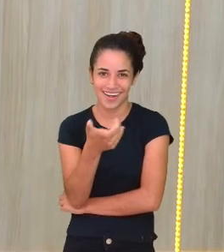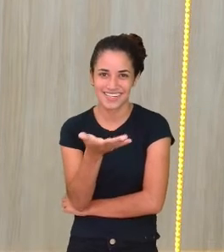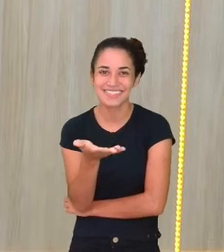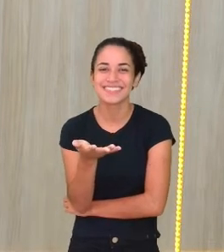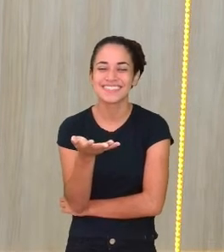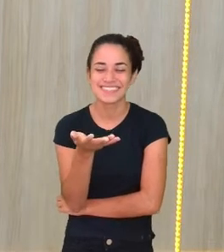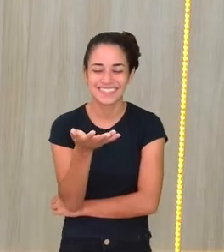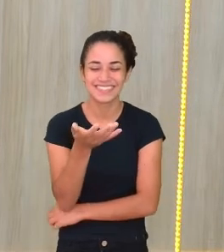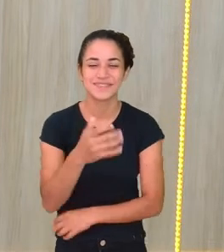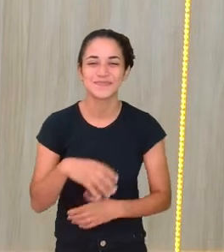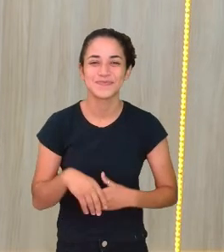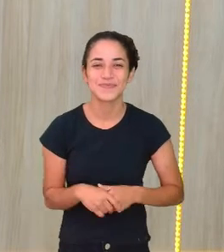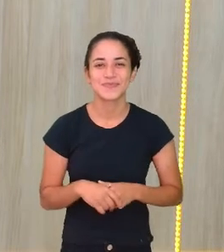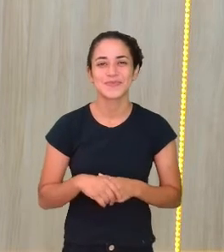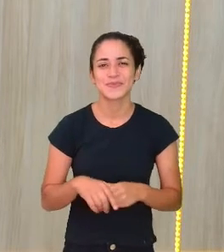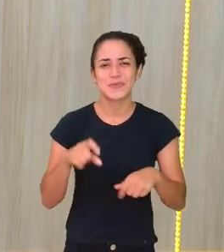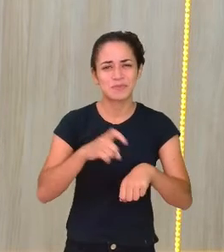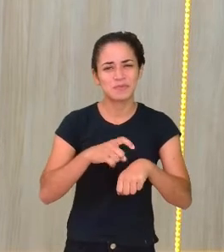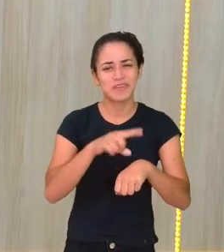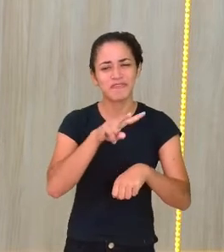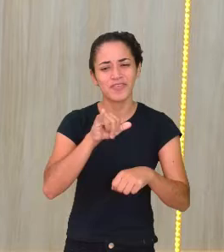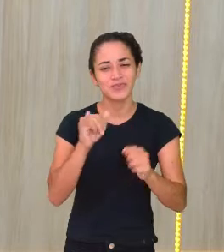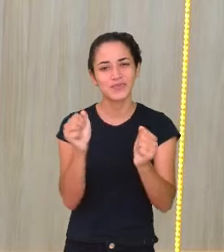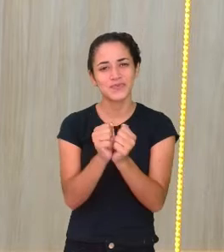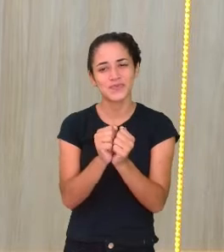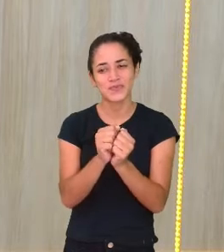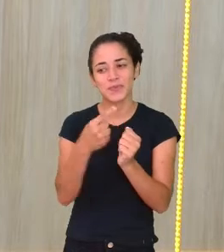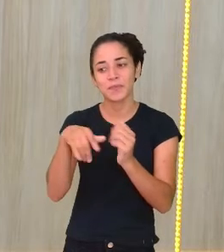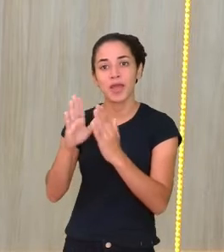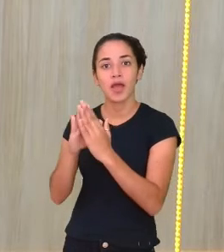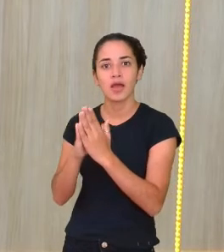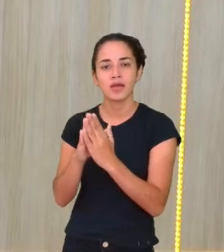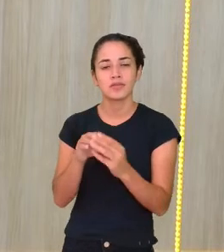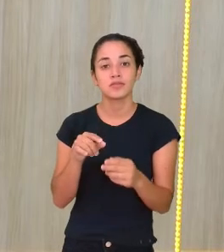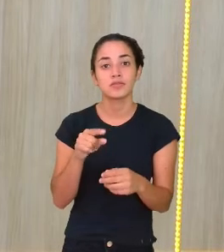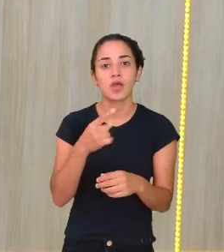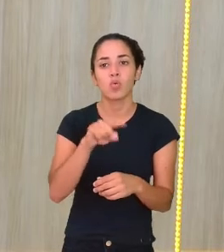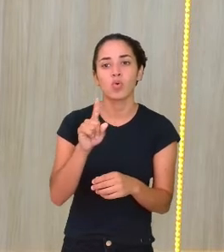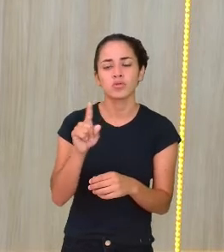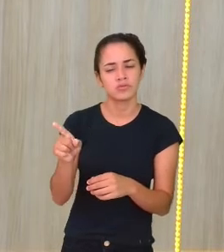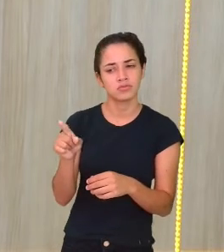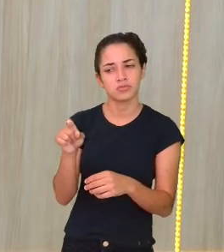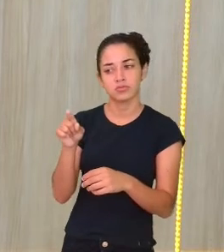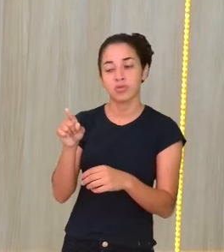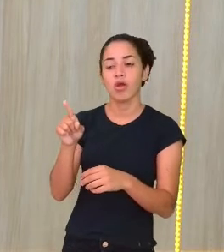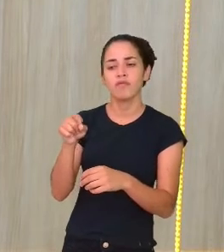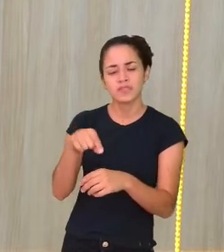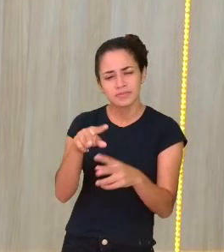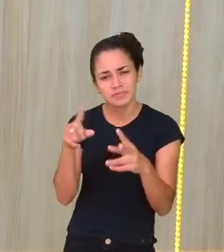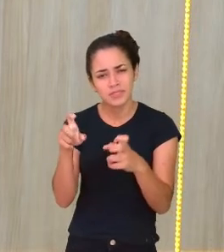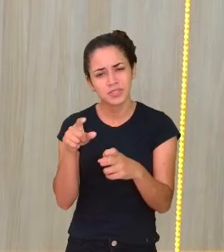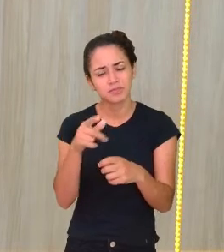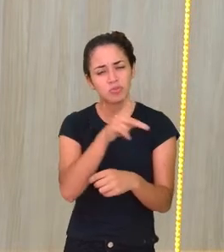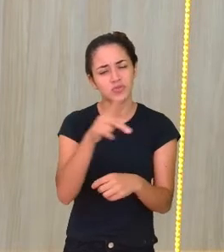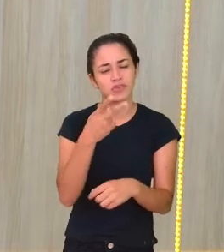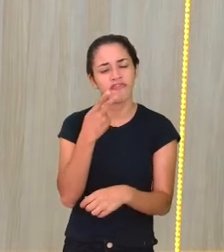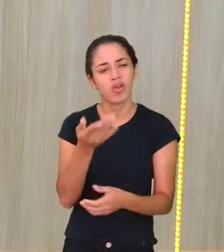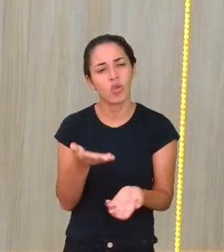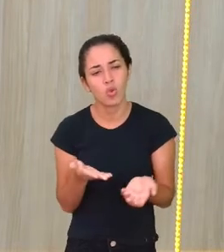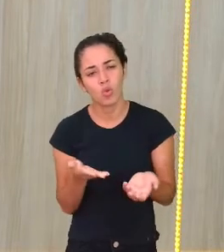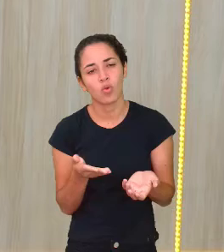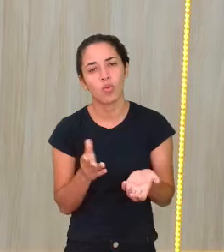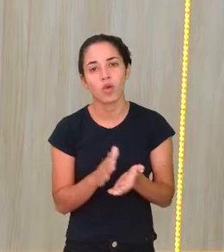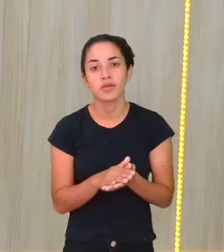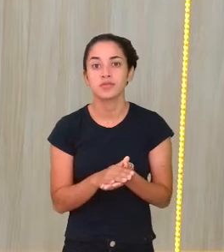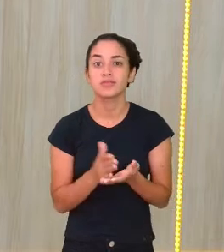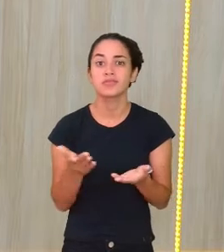eles vão juntos para casa e um corrige o outro, você percebeu o que foi que a professora falou? Então,